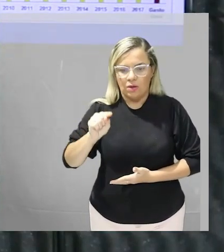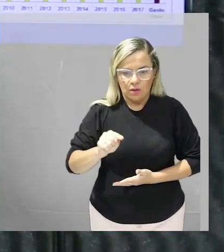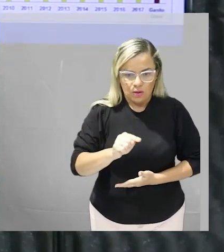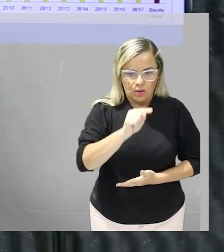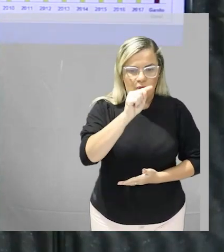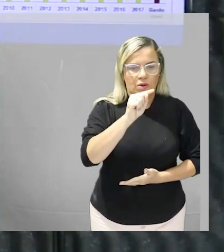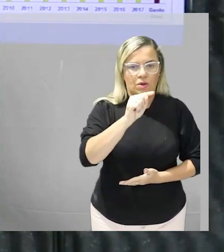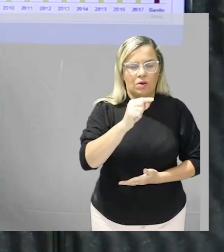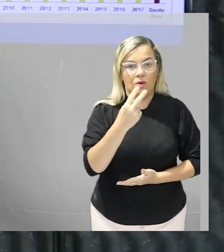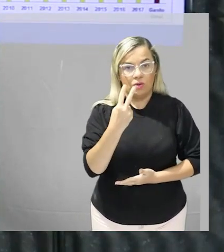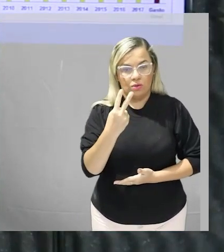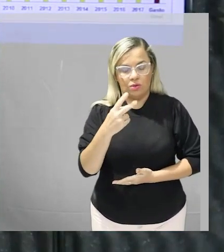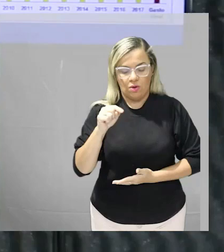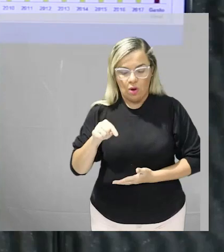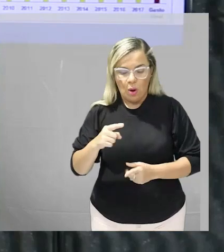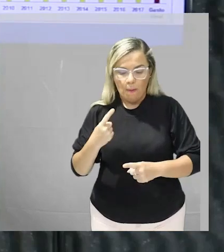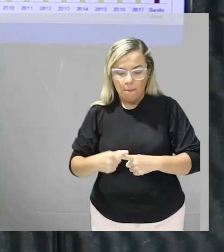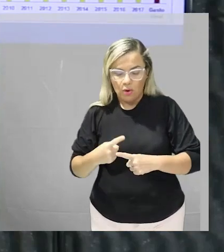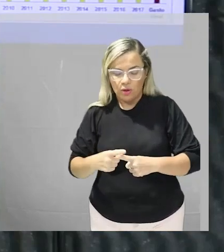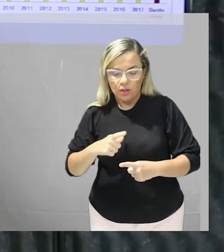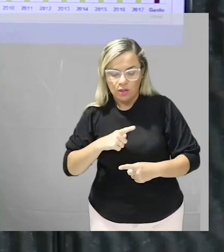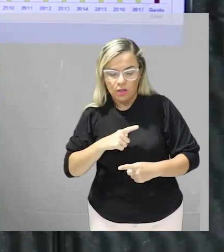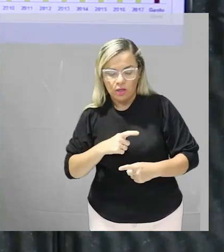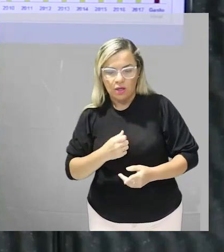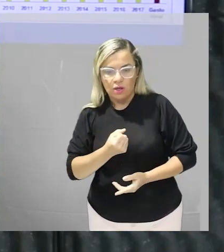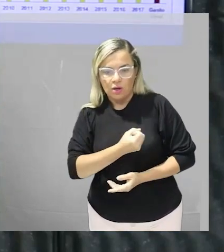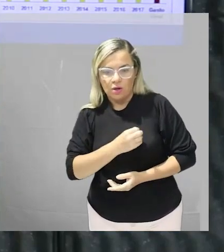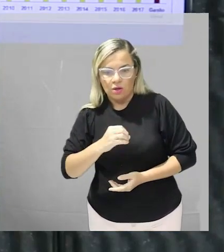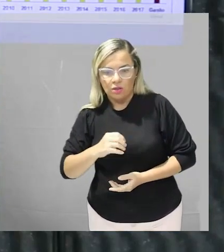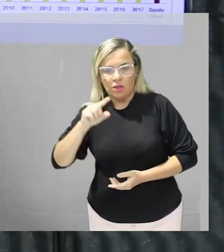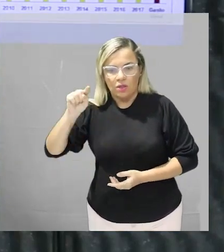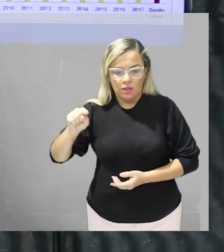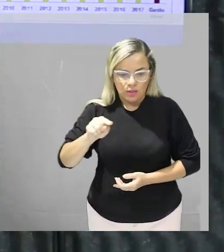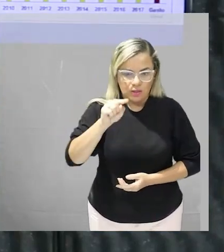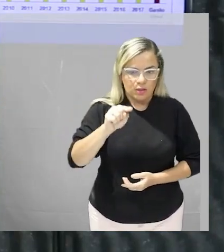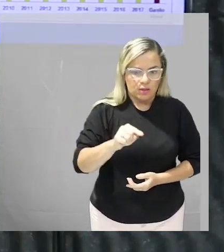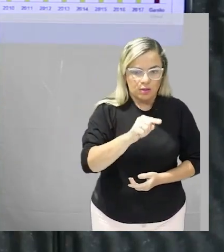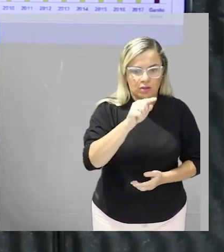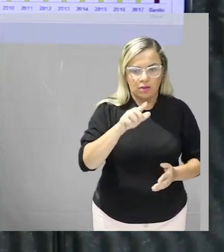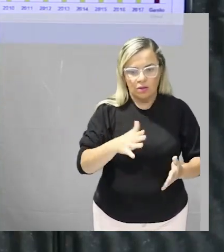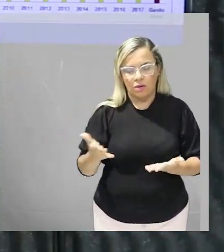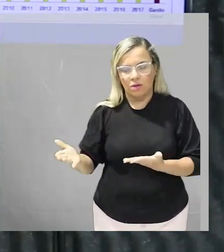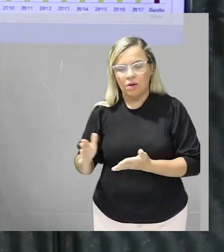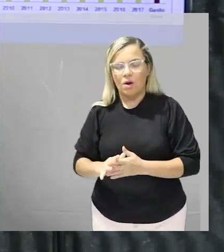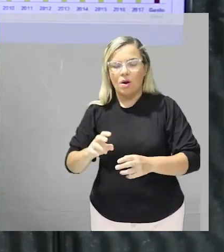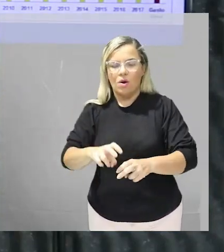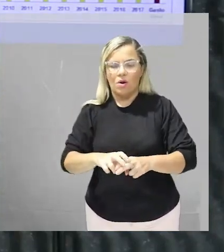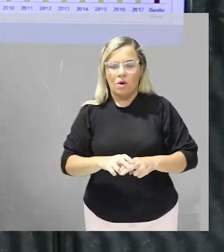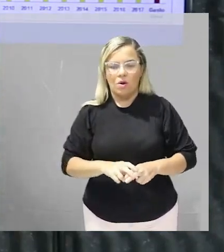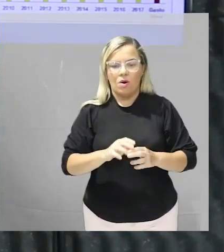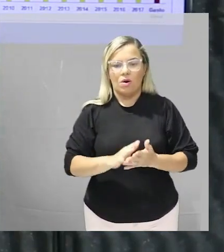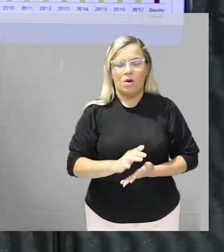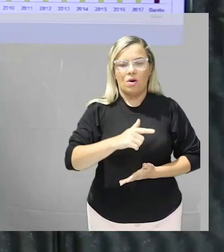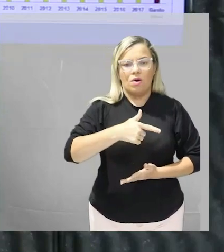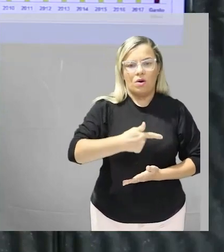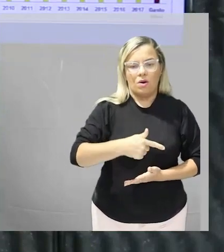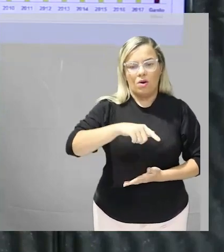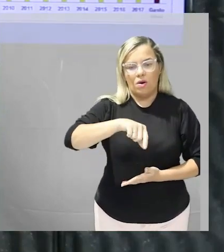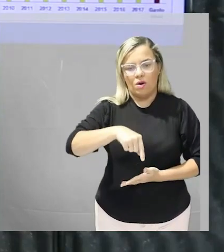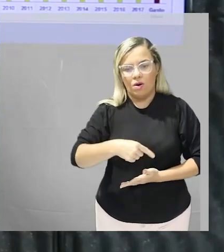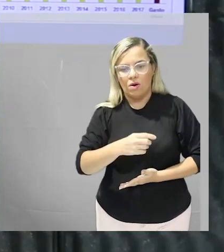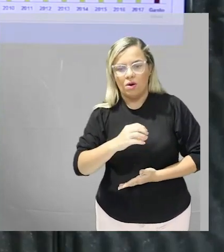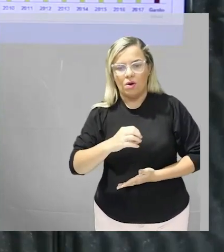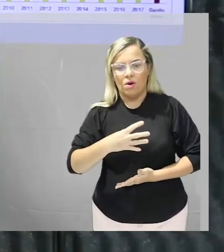entre os sete e o zero portanto 7,04 bilhões né porque a unidade é essa